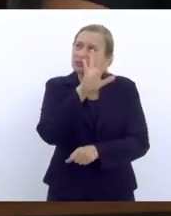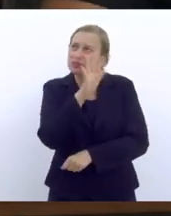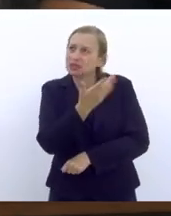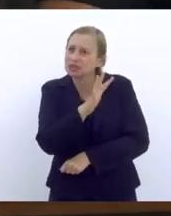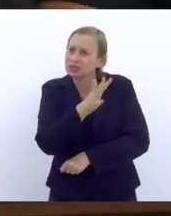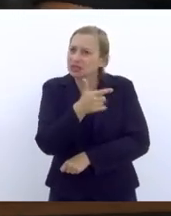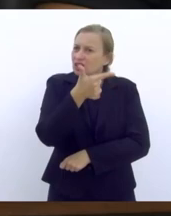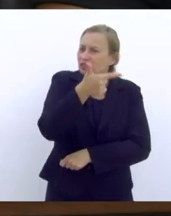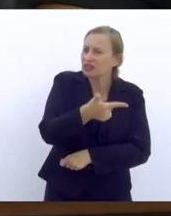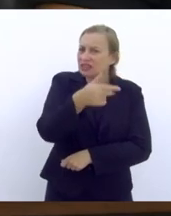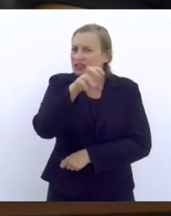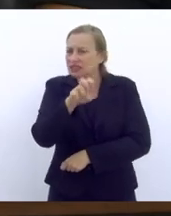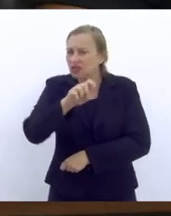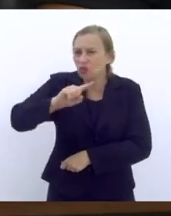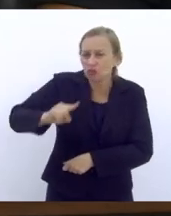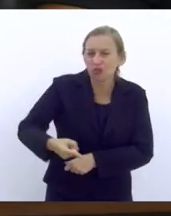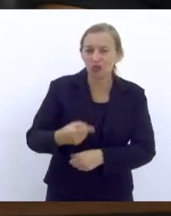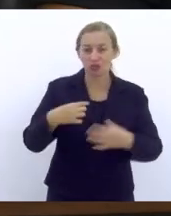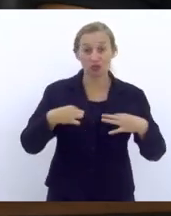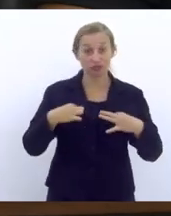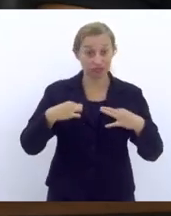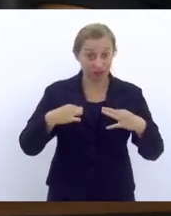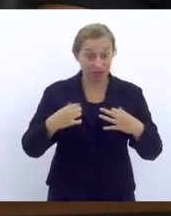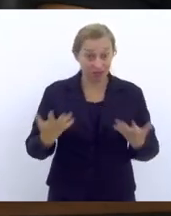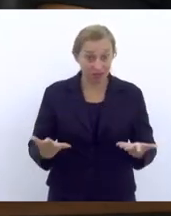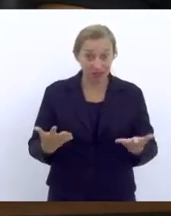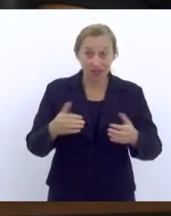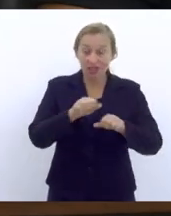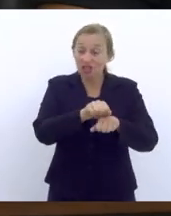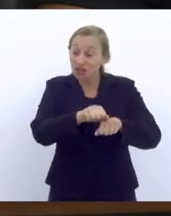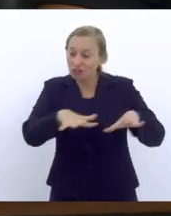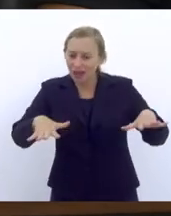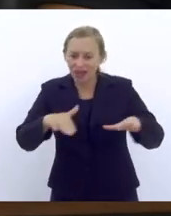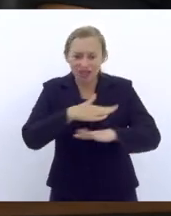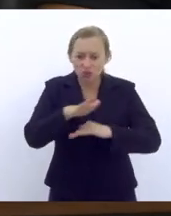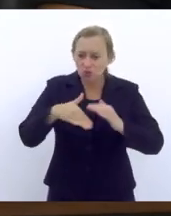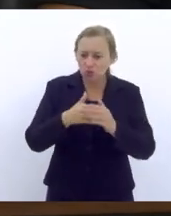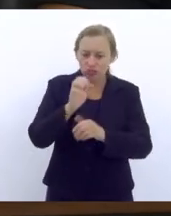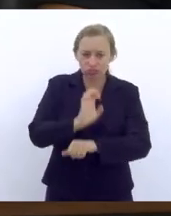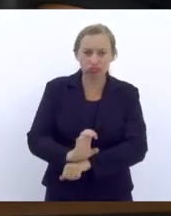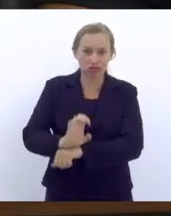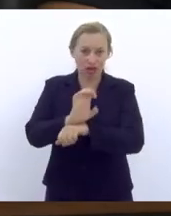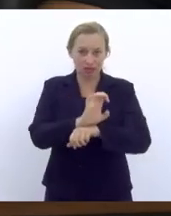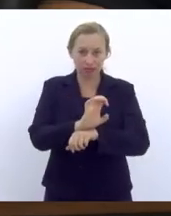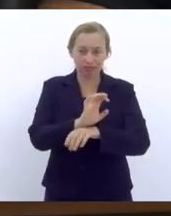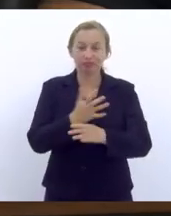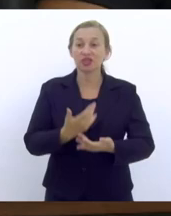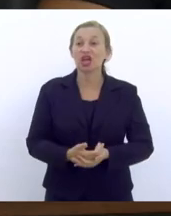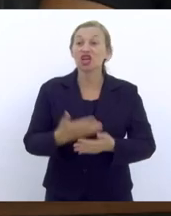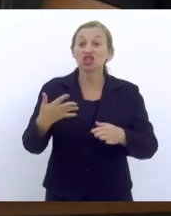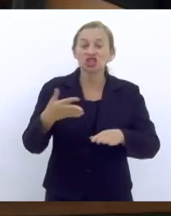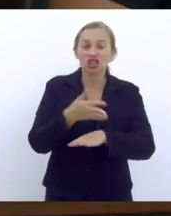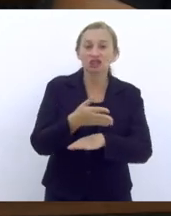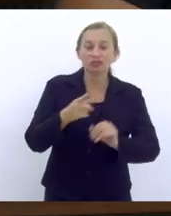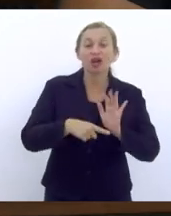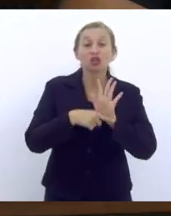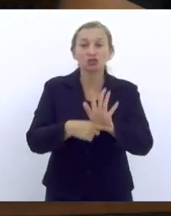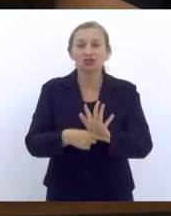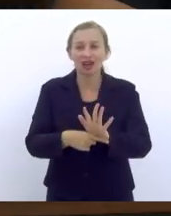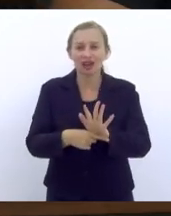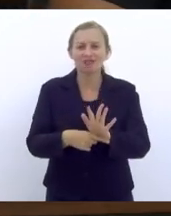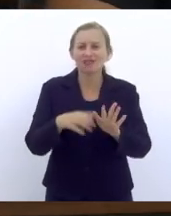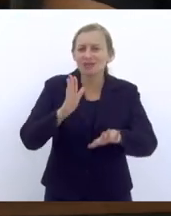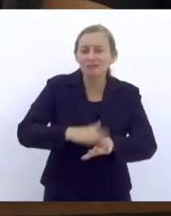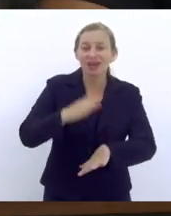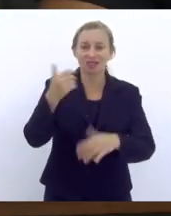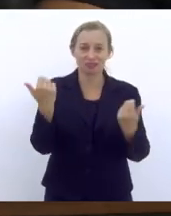aproximadamente 25 mil voluntários espalhados em todo o estado, chegando para ajudar aqueles